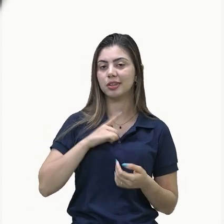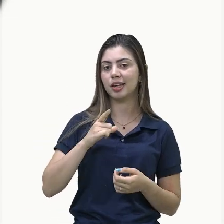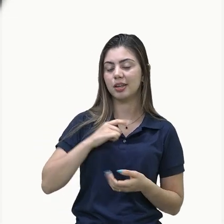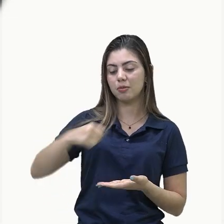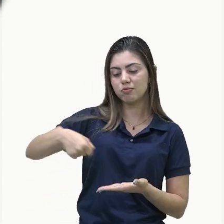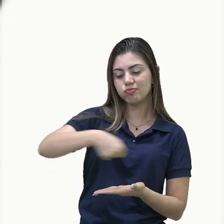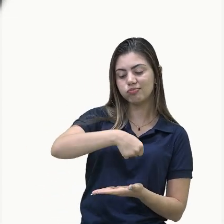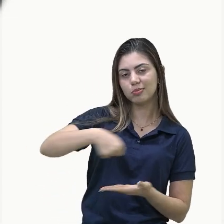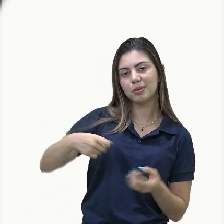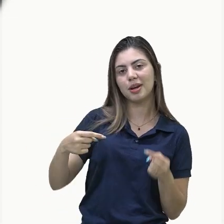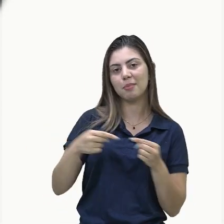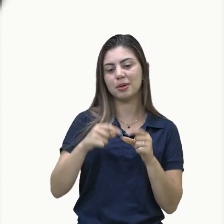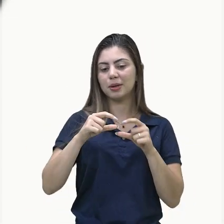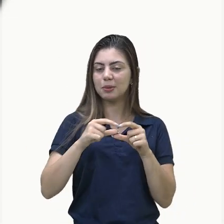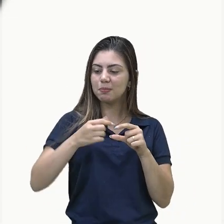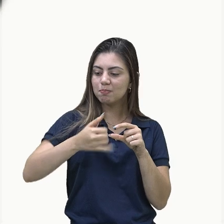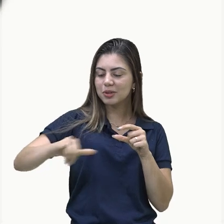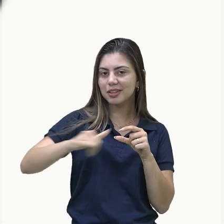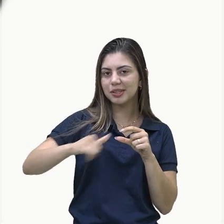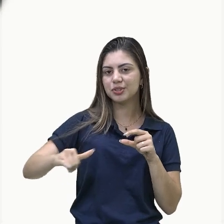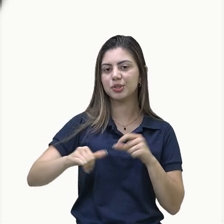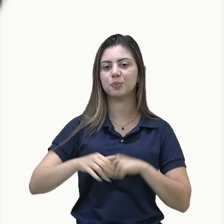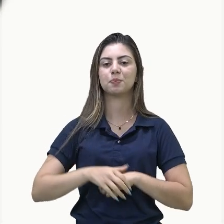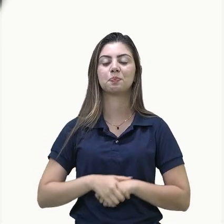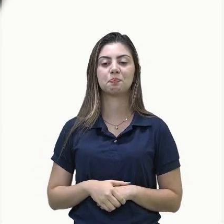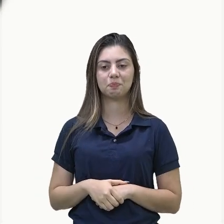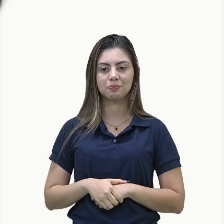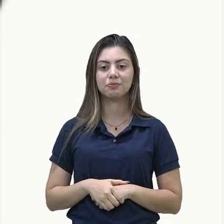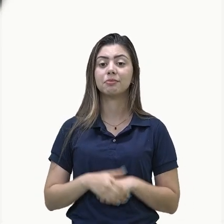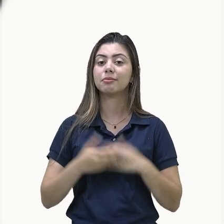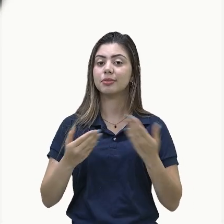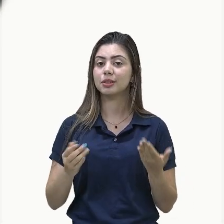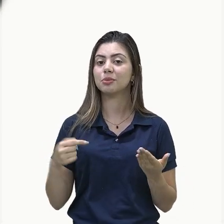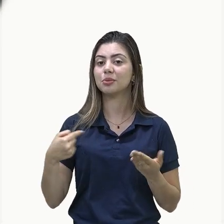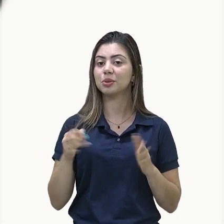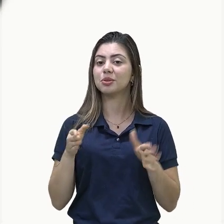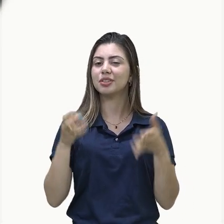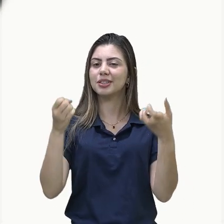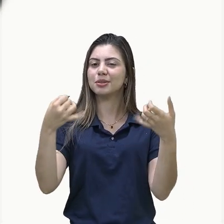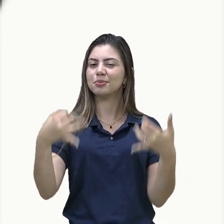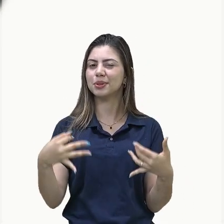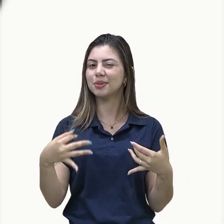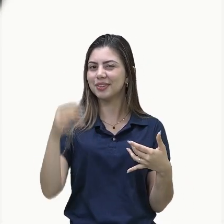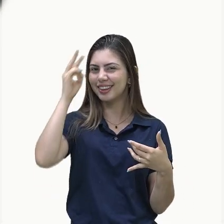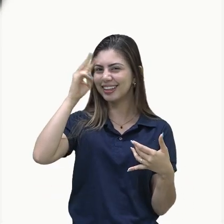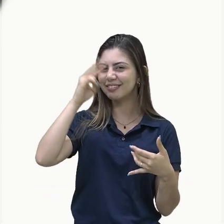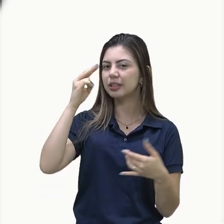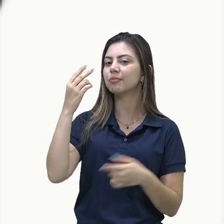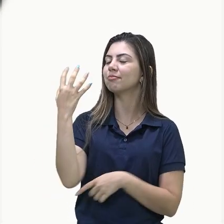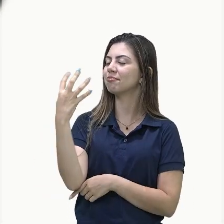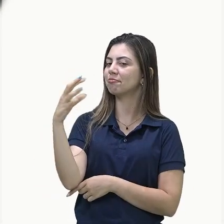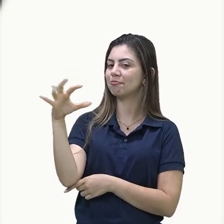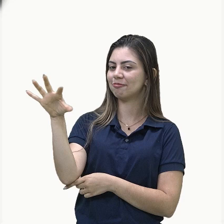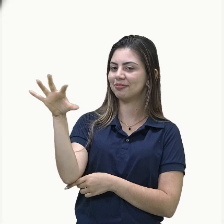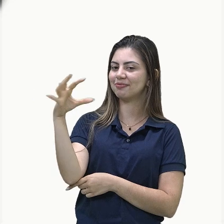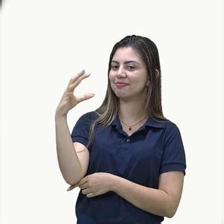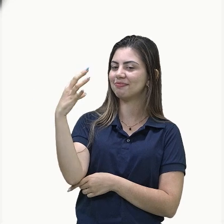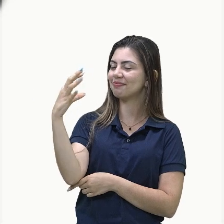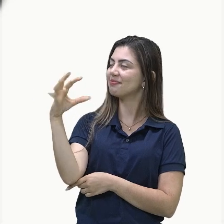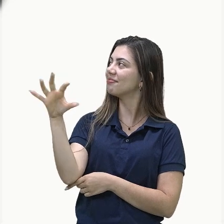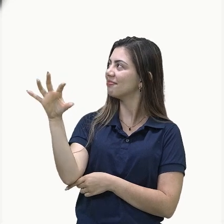um receptor elétrico. E aqui, como a gente já comentou agora há pouco, a gente pode perceber a presença de um